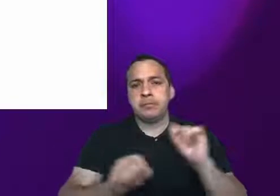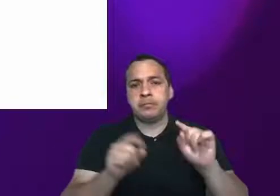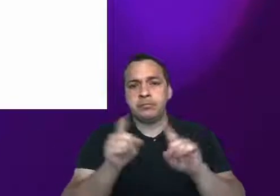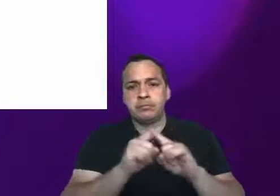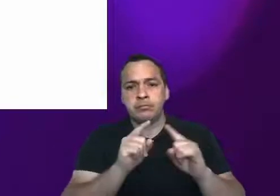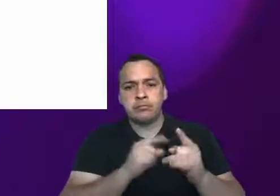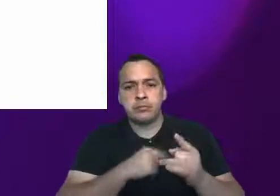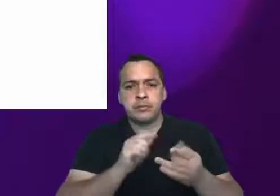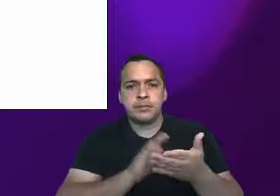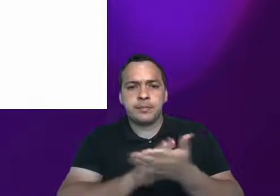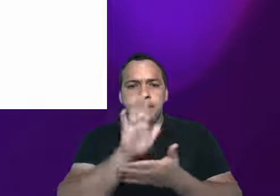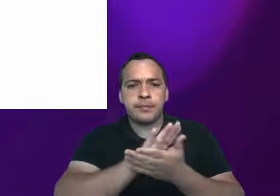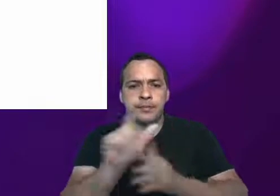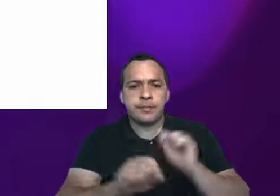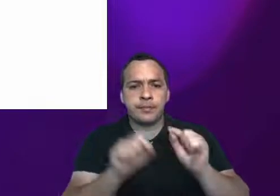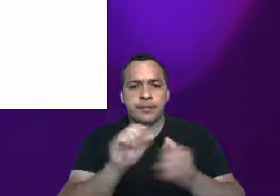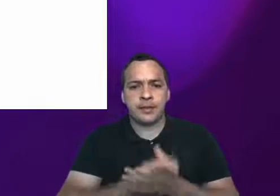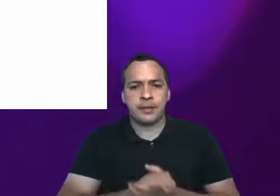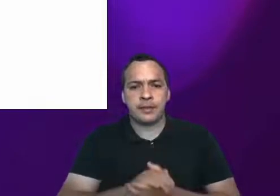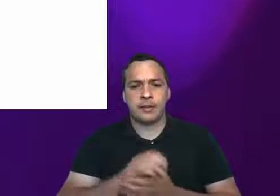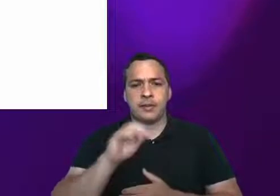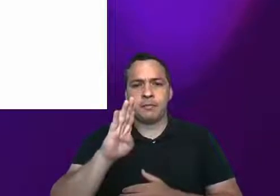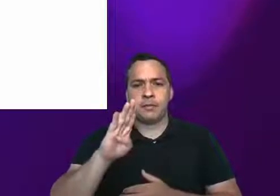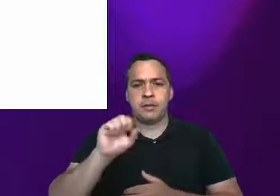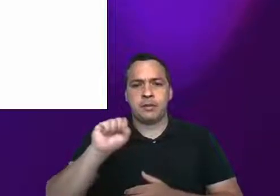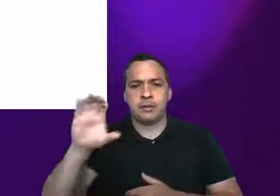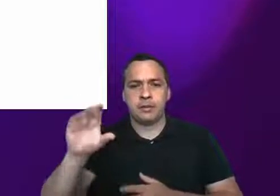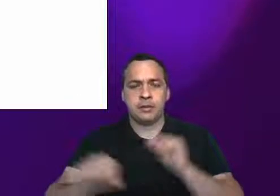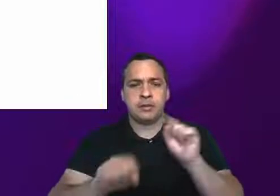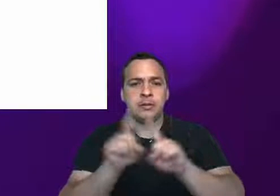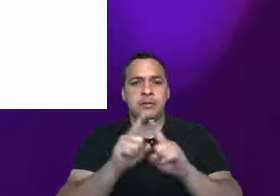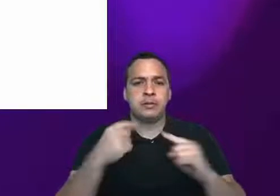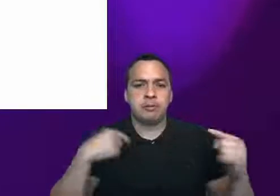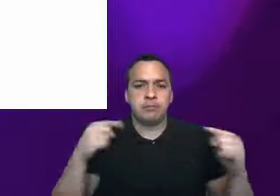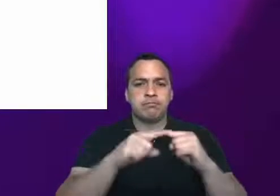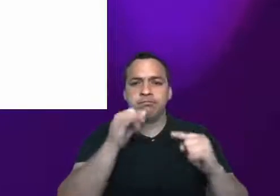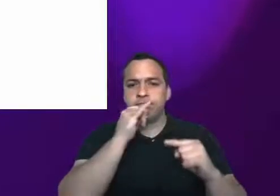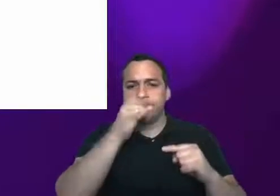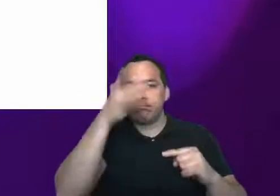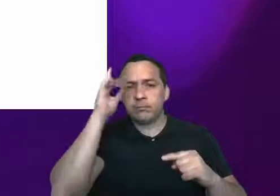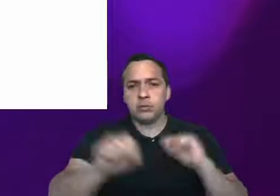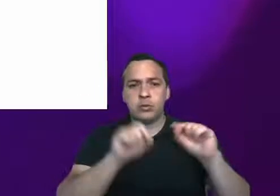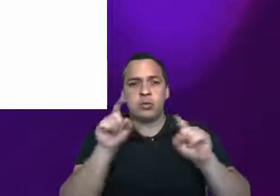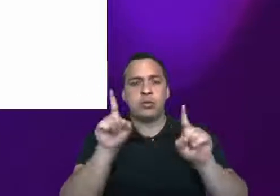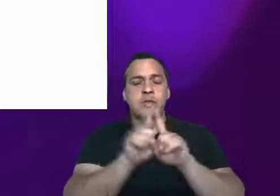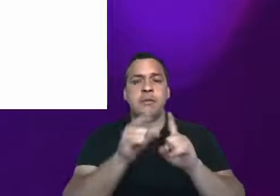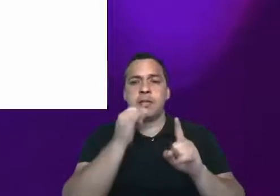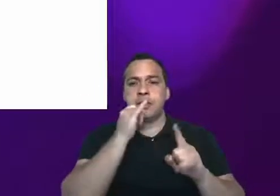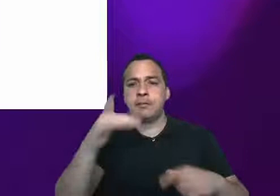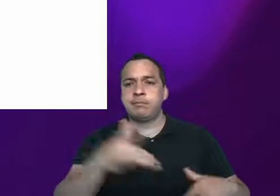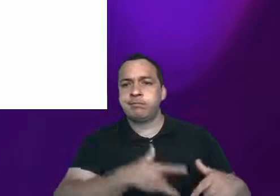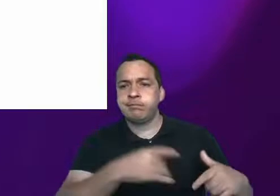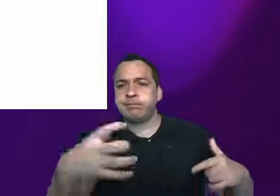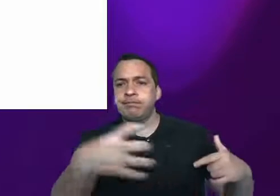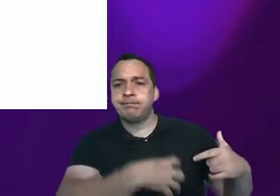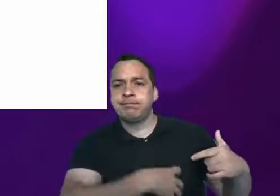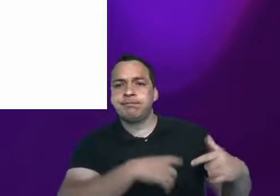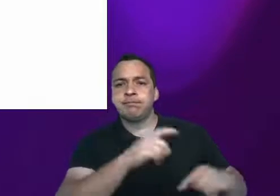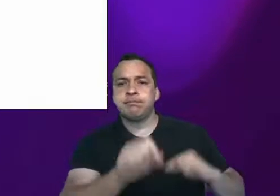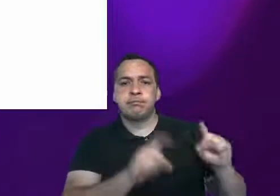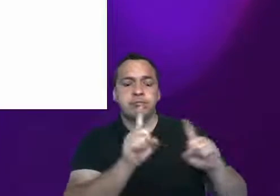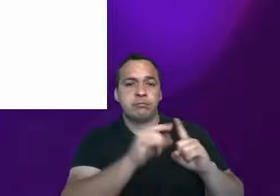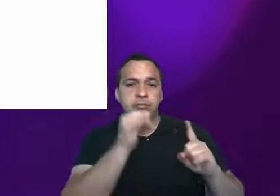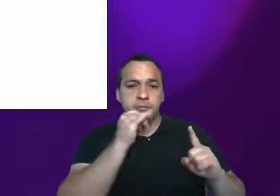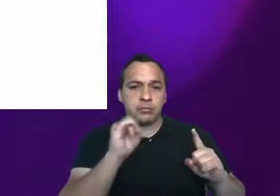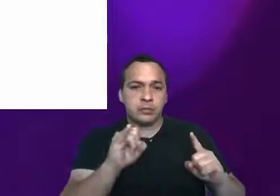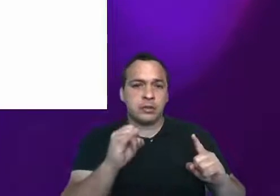publicado, considera também candidatos para o transplante hepático aqueles pacientes que têm o